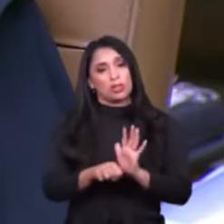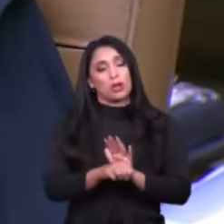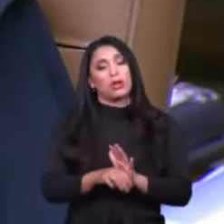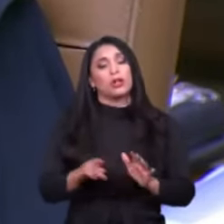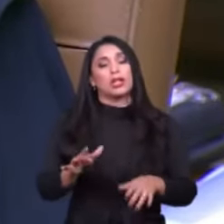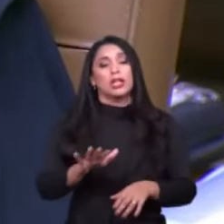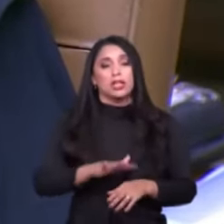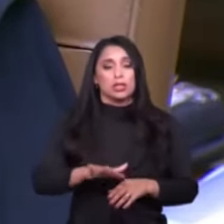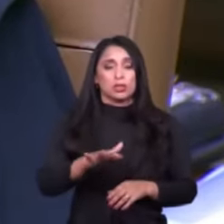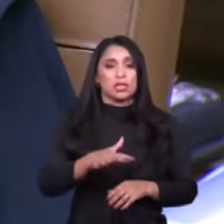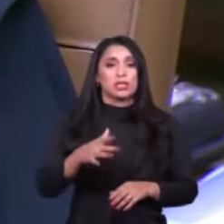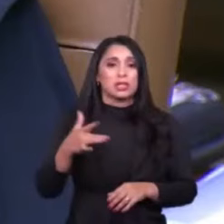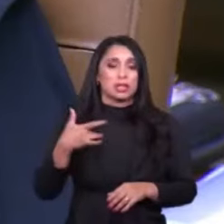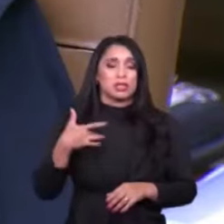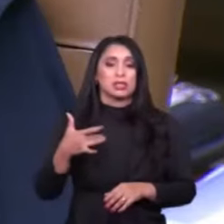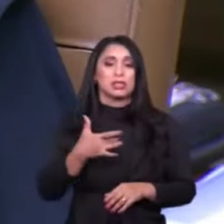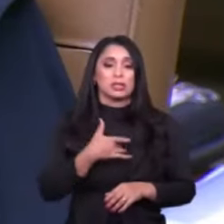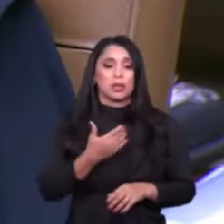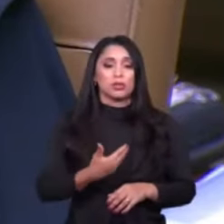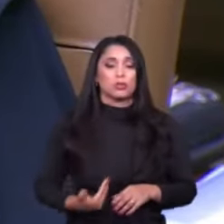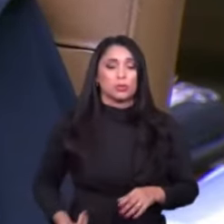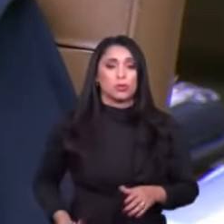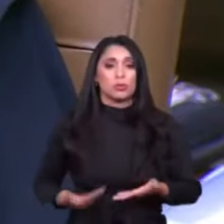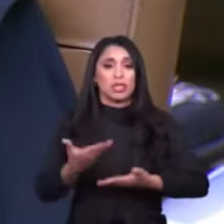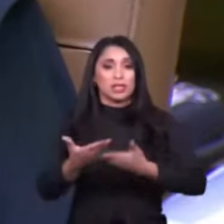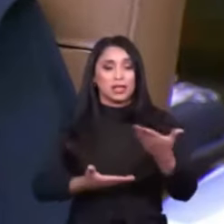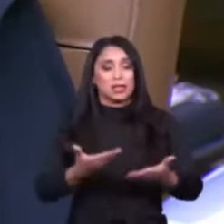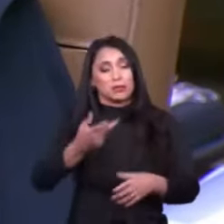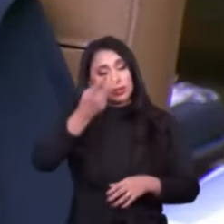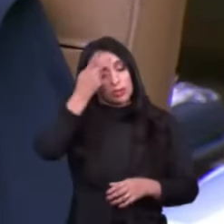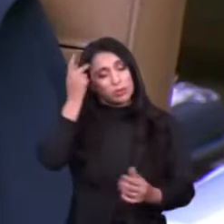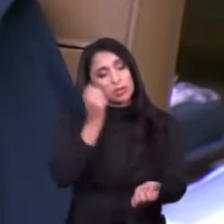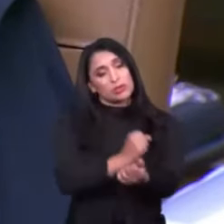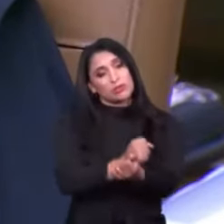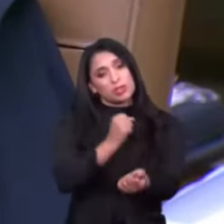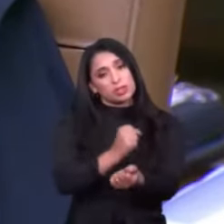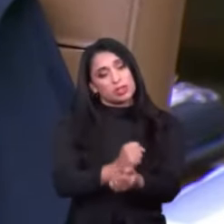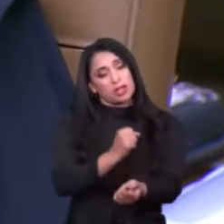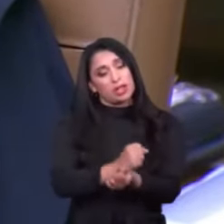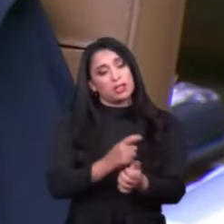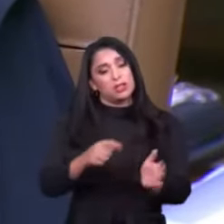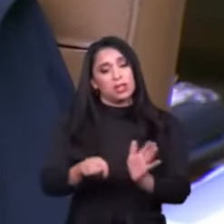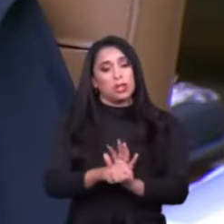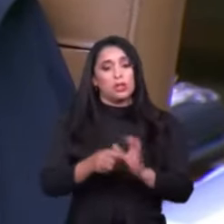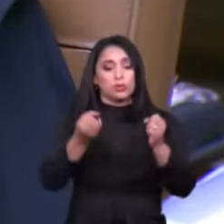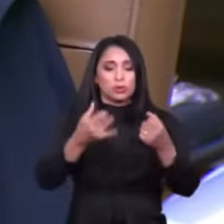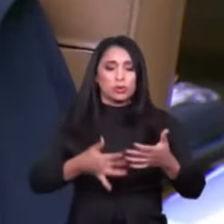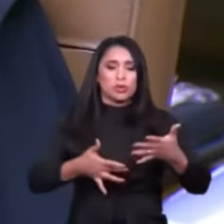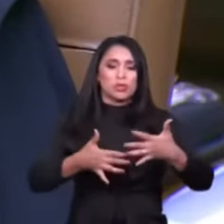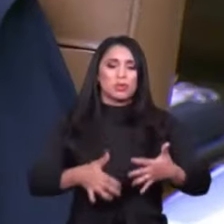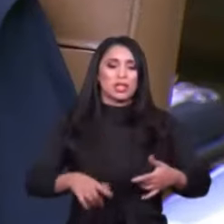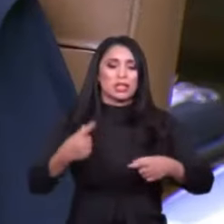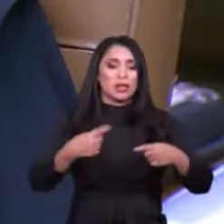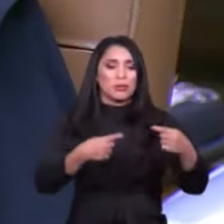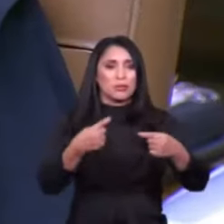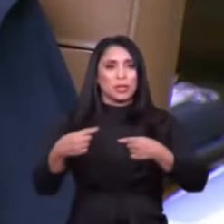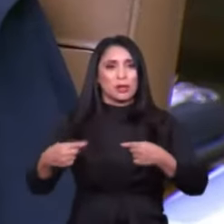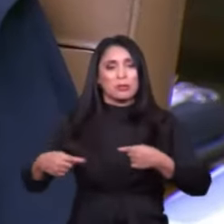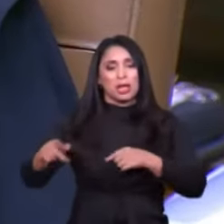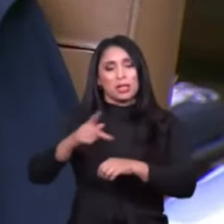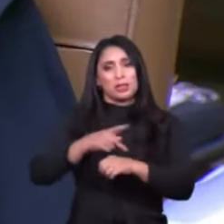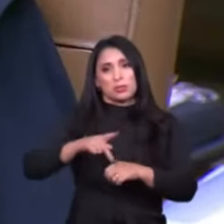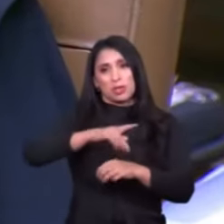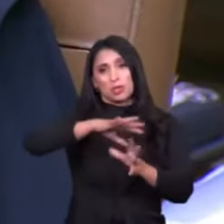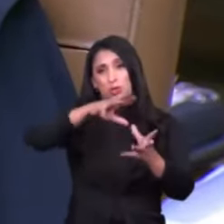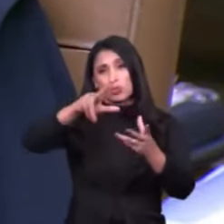diz respeito ao tratamento adequado aos usuários de droga. Vê-se, do quadro já exposto, que é um debate em diversos países ao redor do mundo